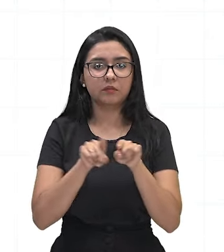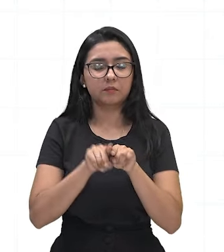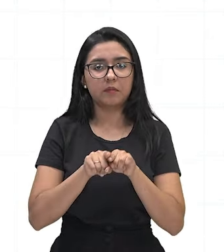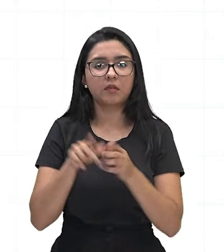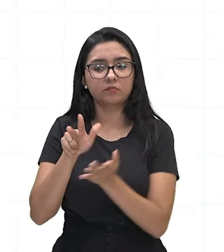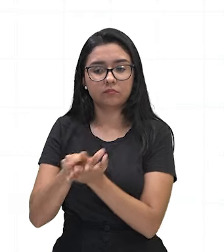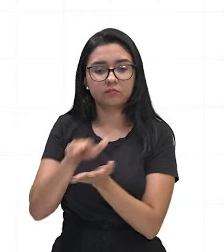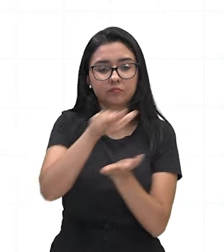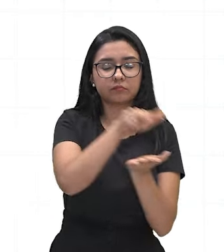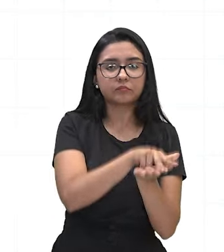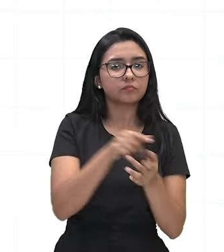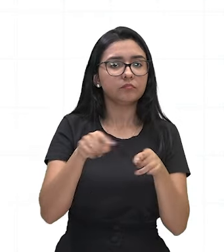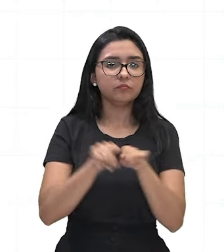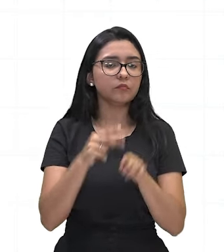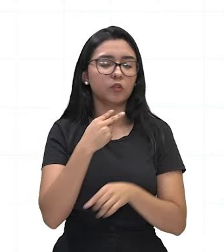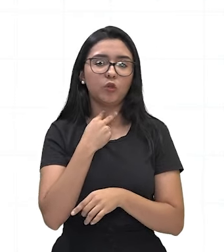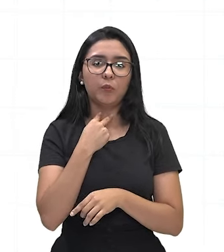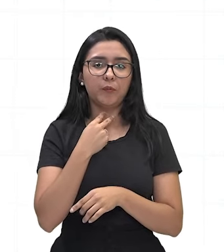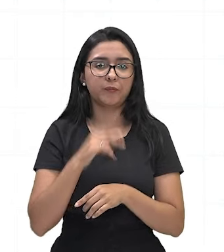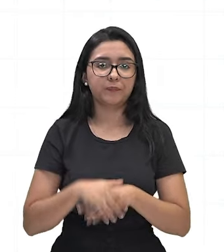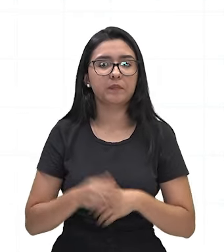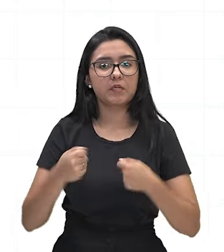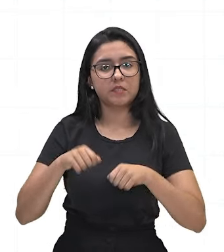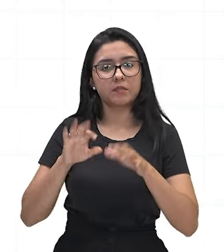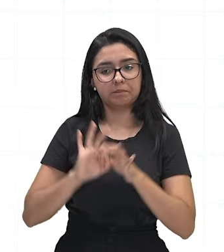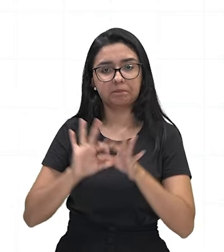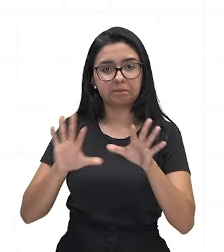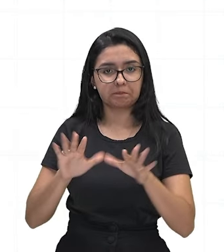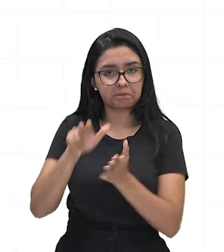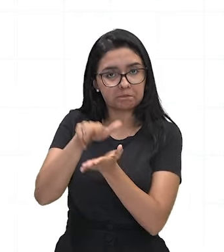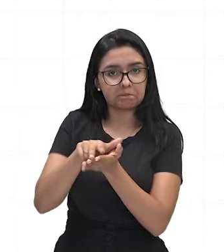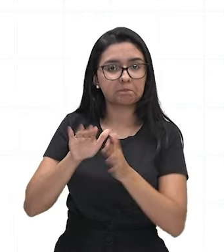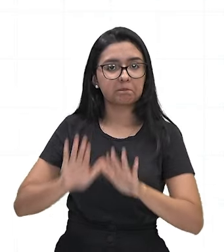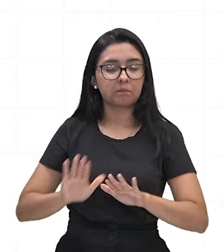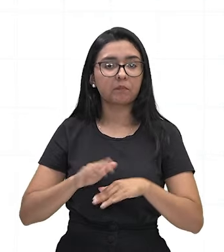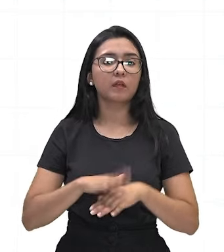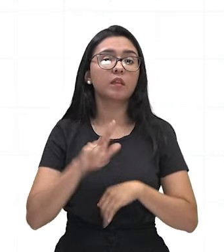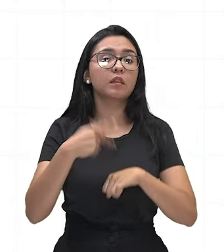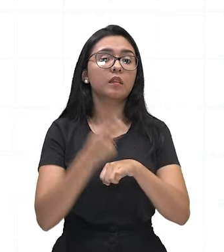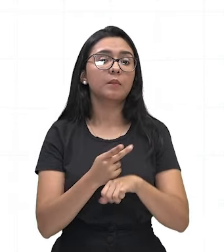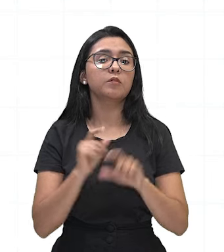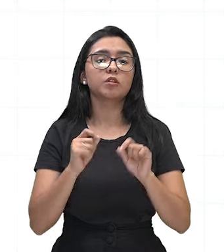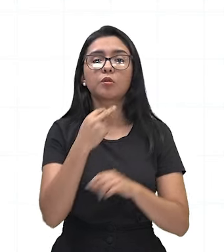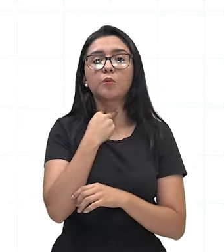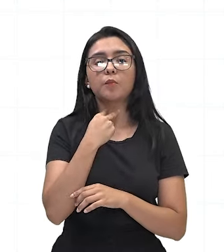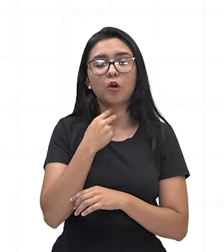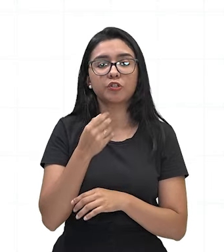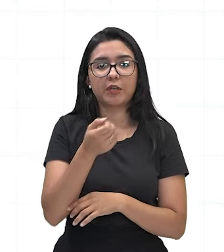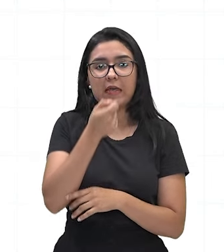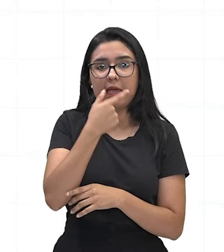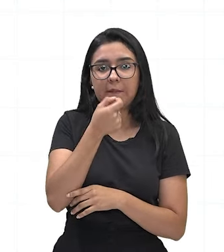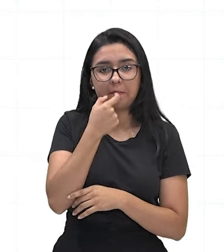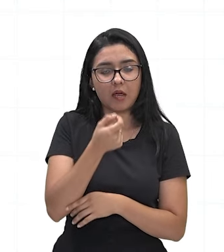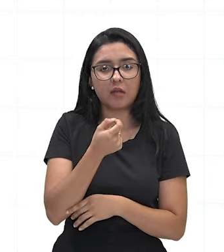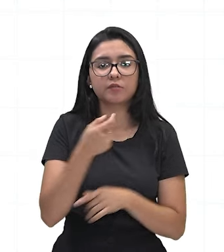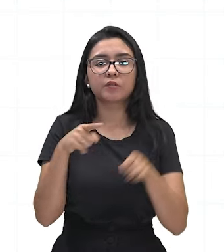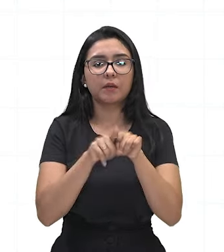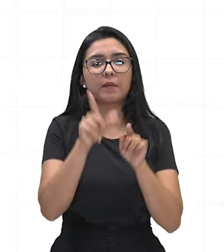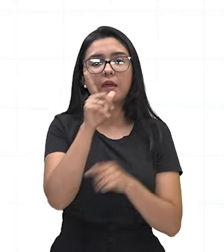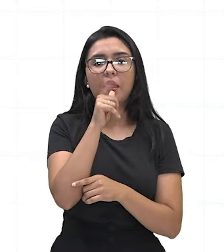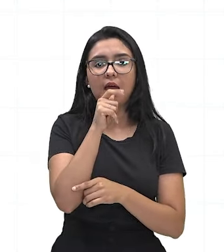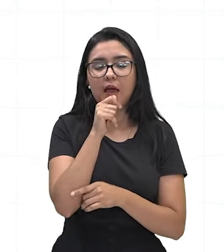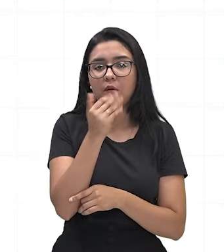lugar enquanto ela convulsiona e após uma crise não pode dar remédios nem líquidos ou